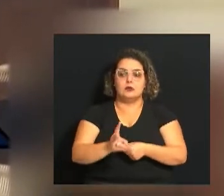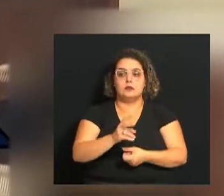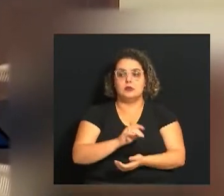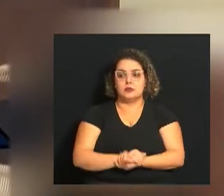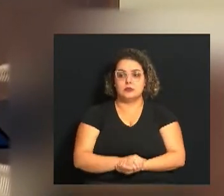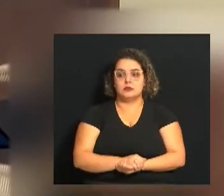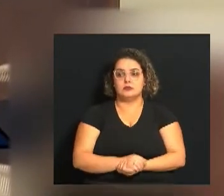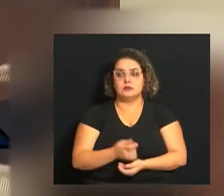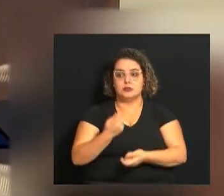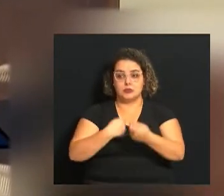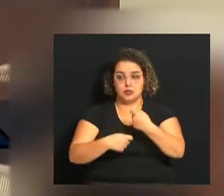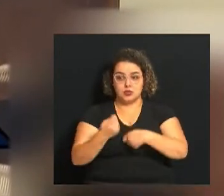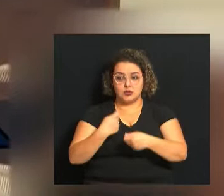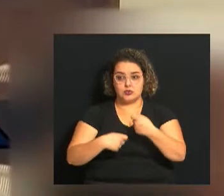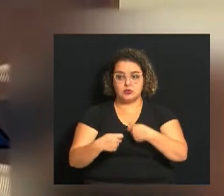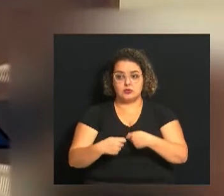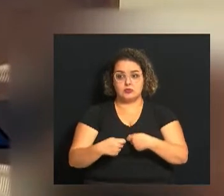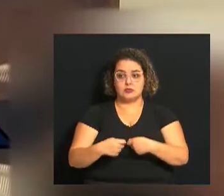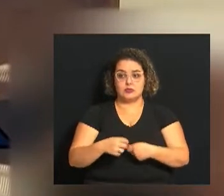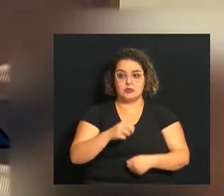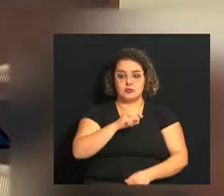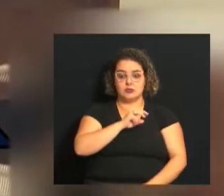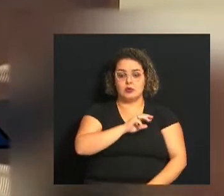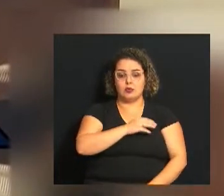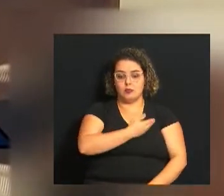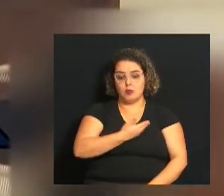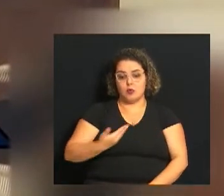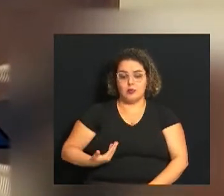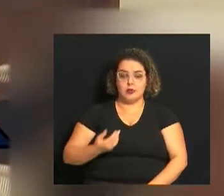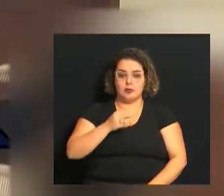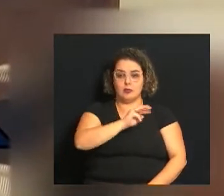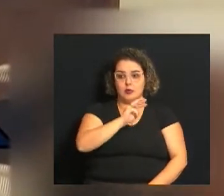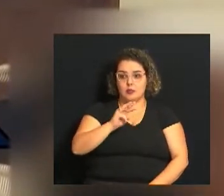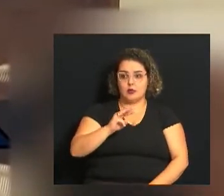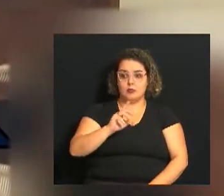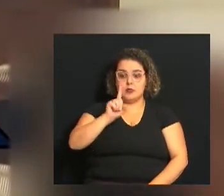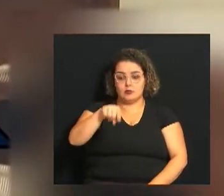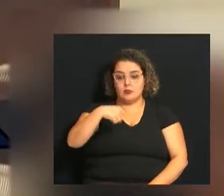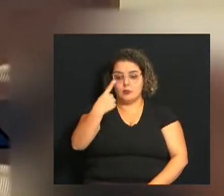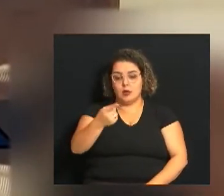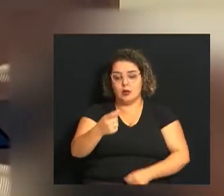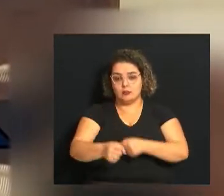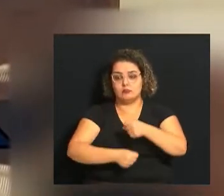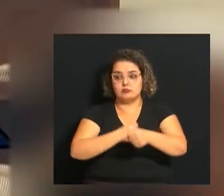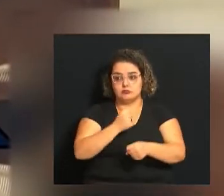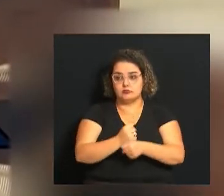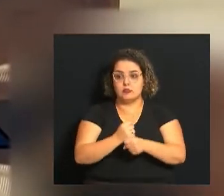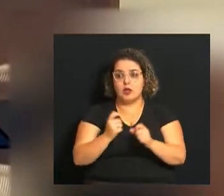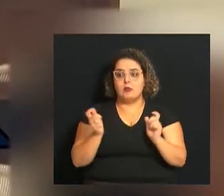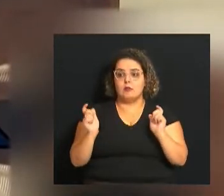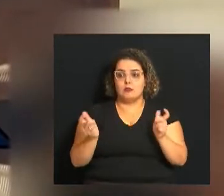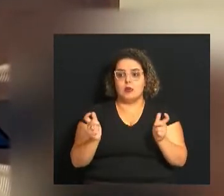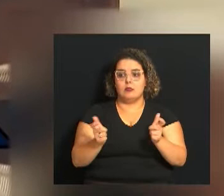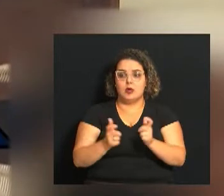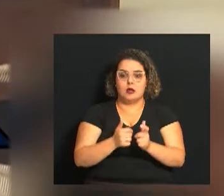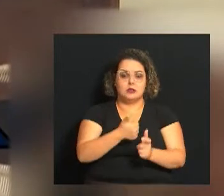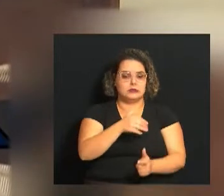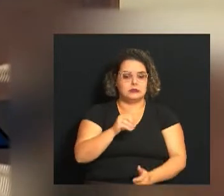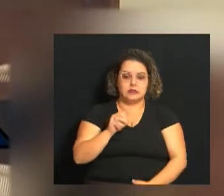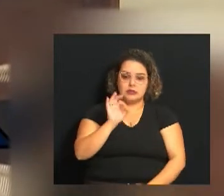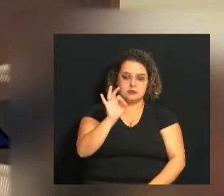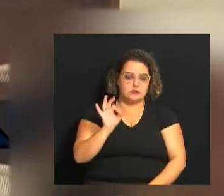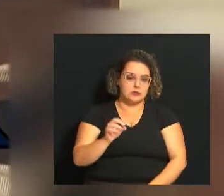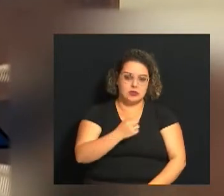administração pública coloca no site da transparência que para o ano seguinte ela pretende reduzir 10%,